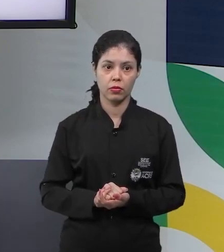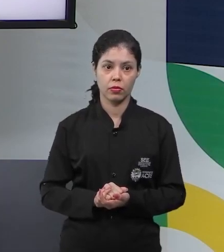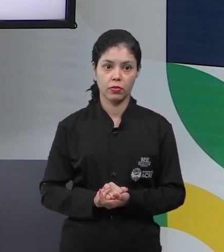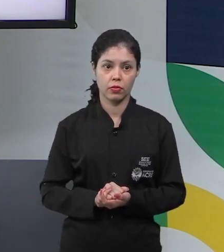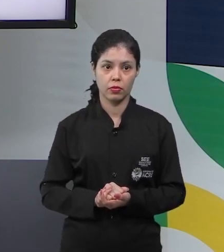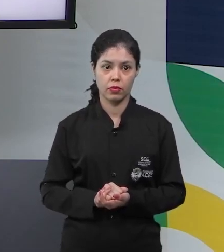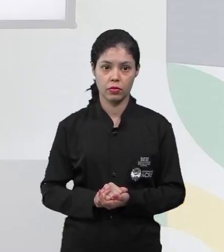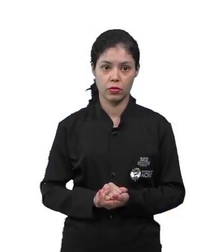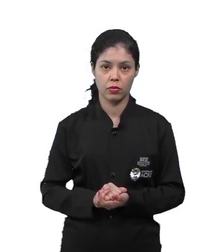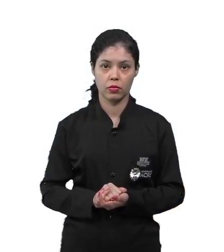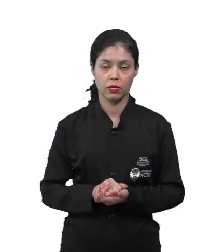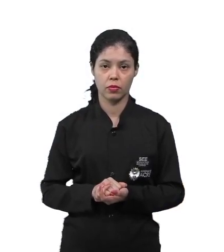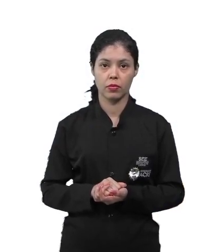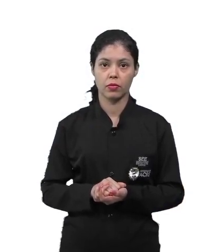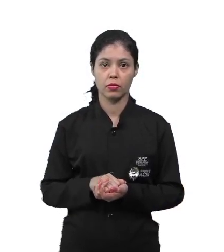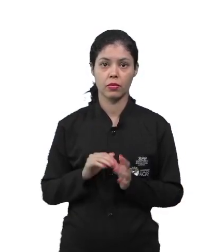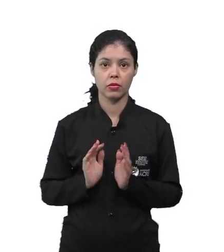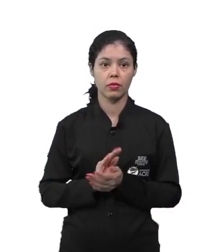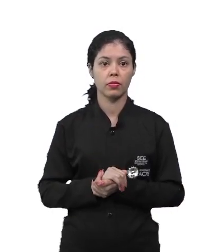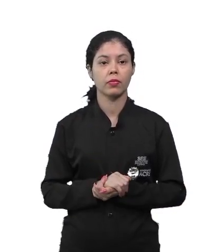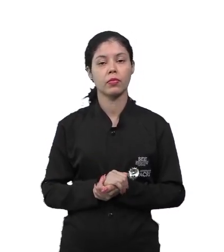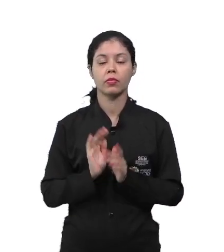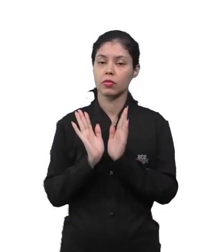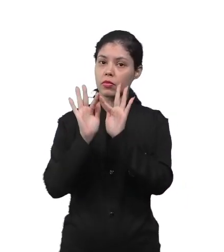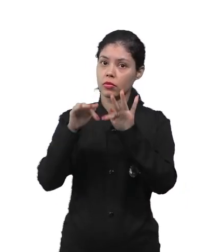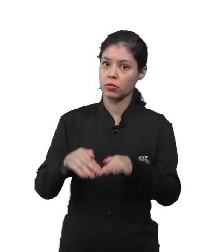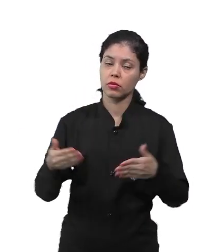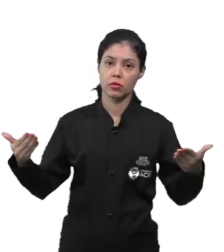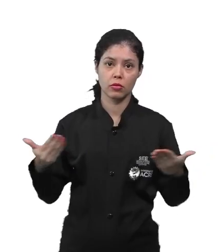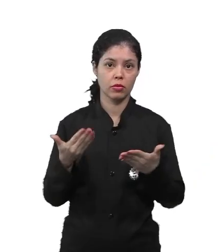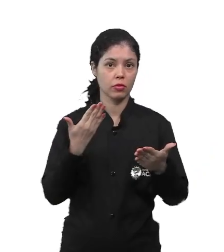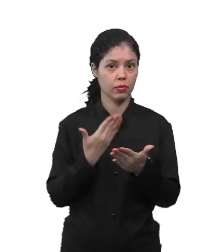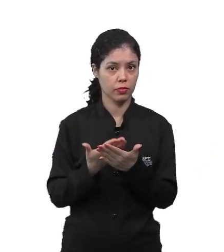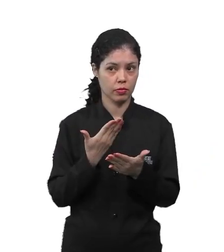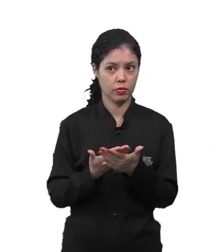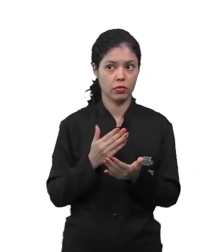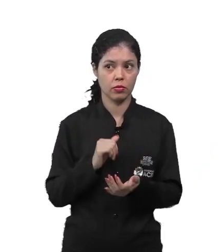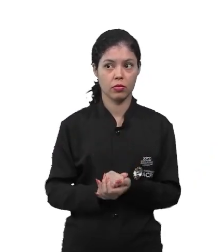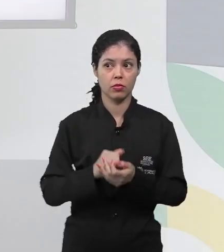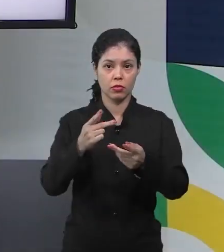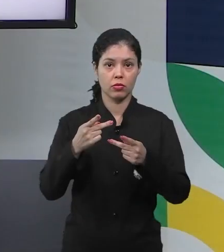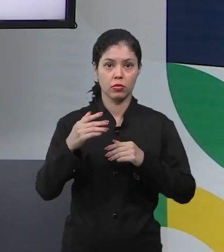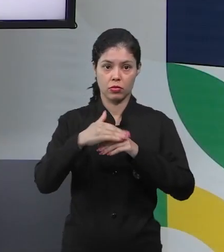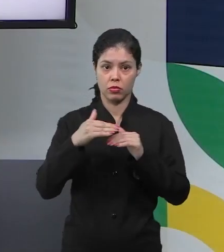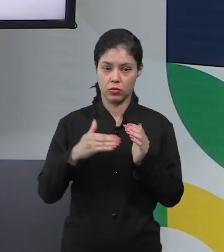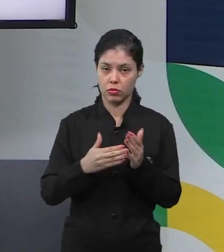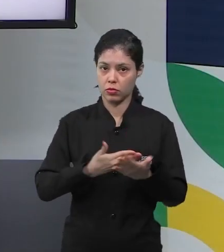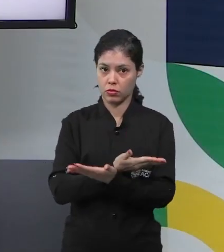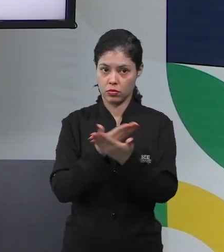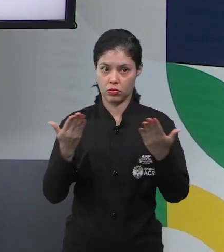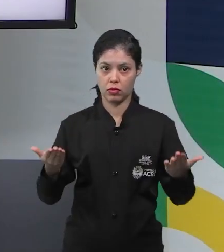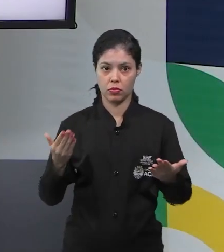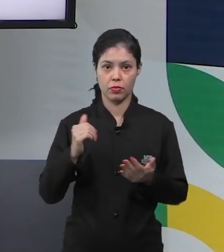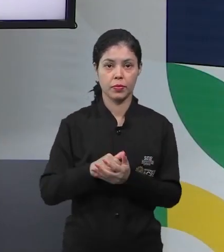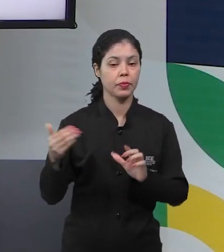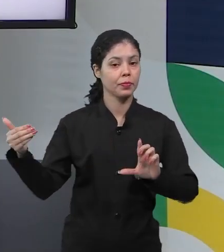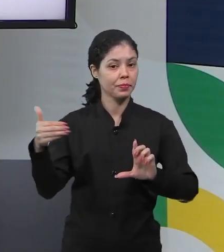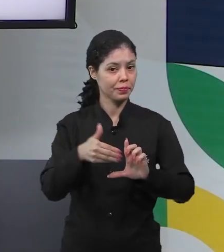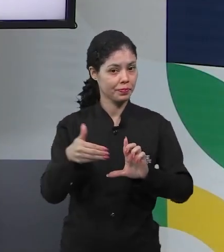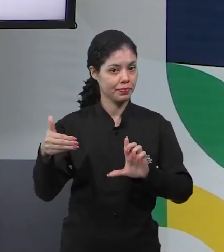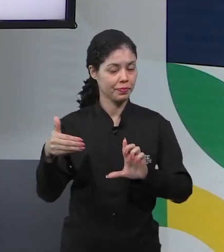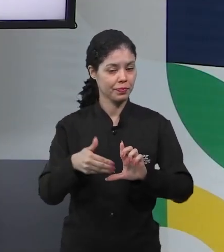Então, eu aqui concluo a aula de hoje, convido todos vocês a visitarem